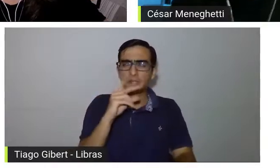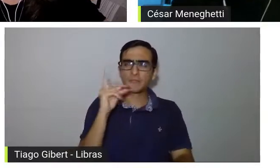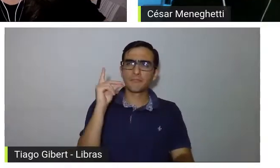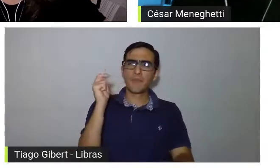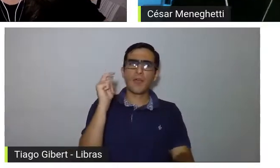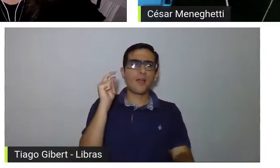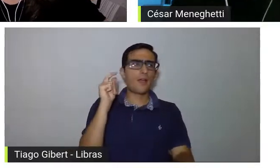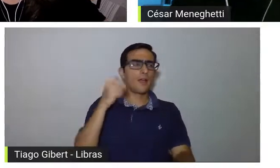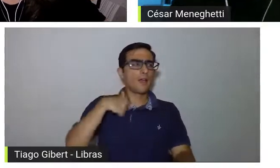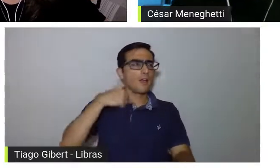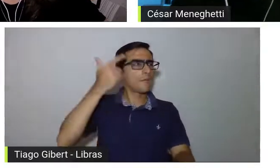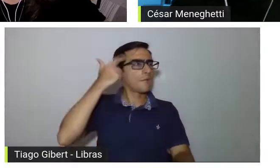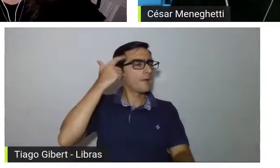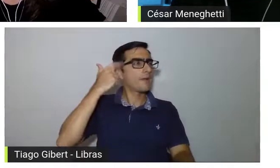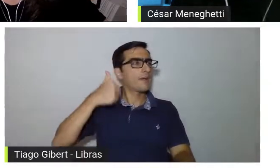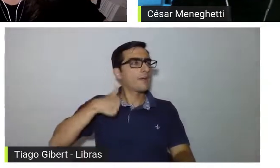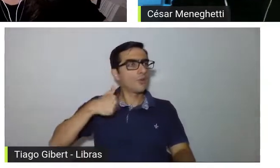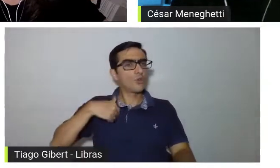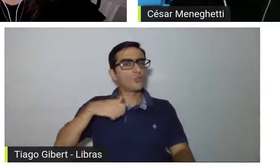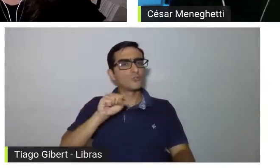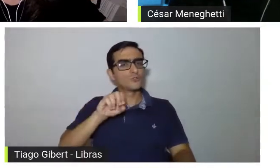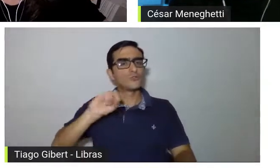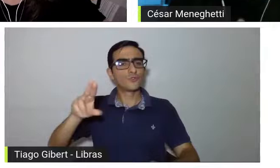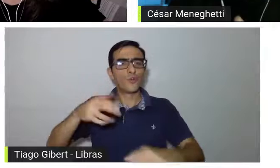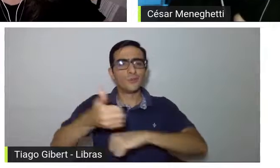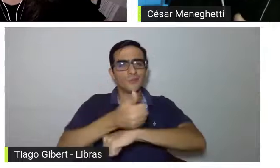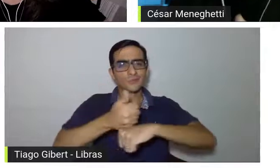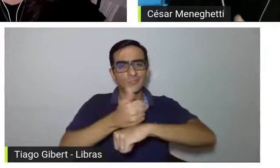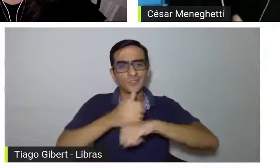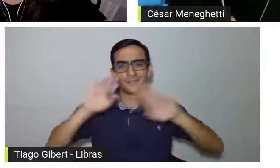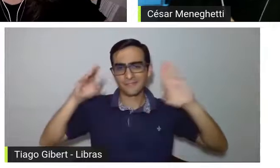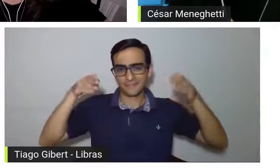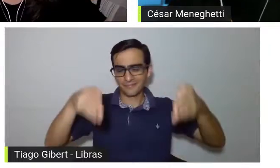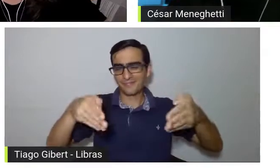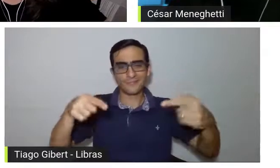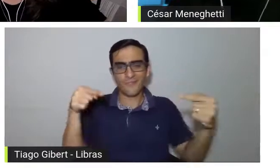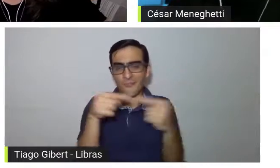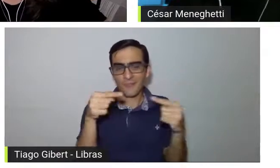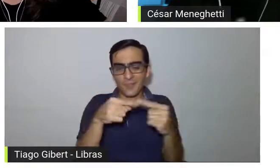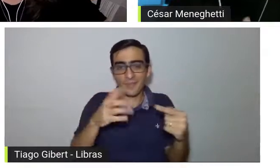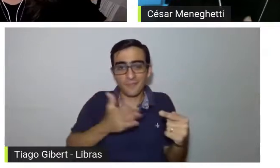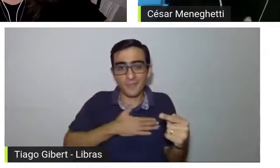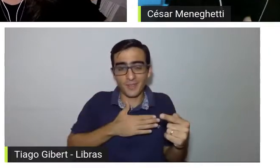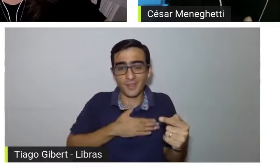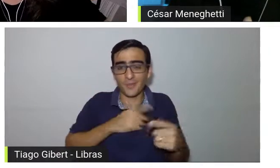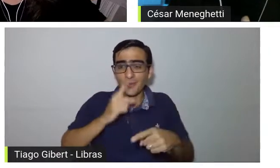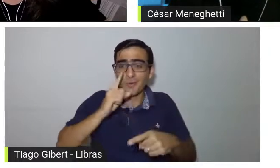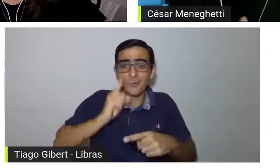só posso fazer isso na minha vida, não posso fazer outra coisa. Porque